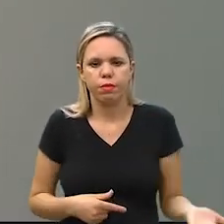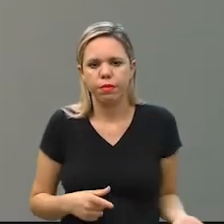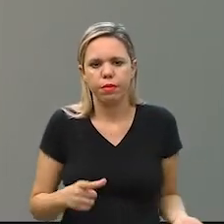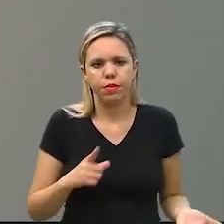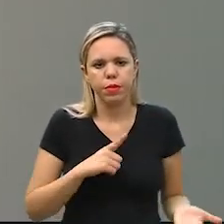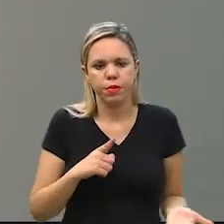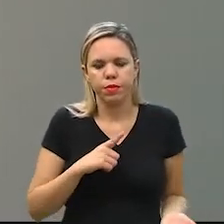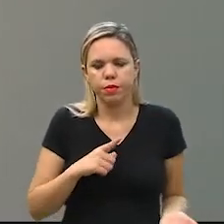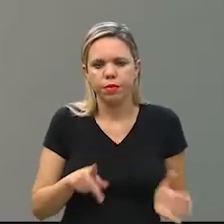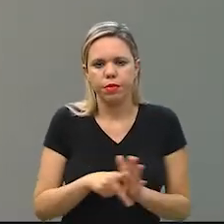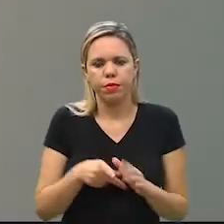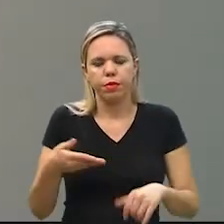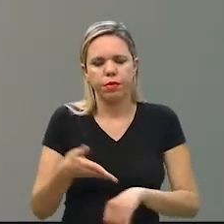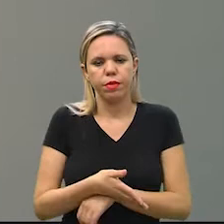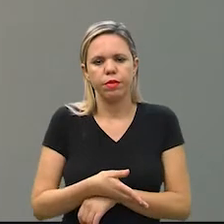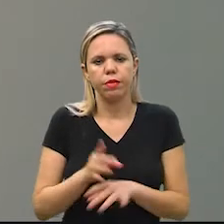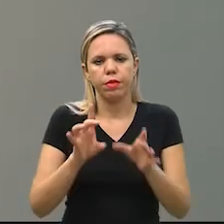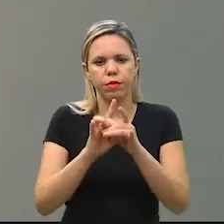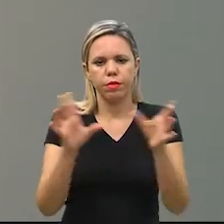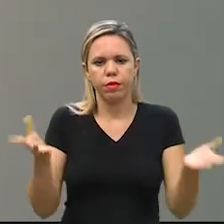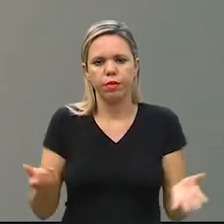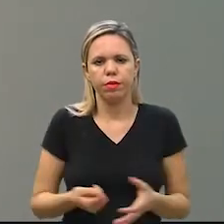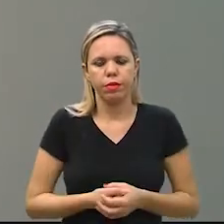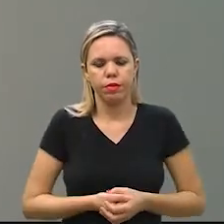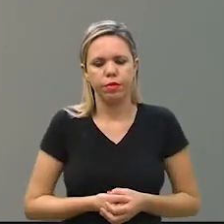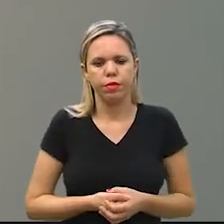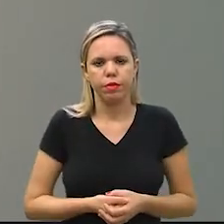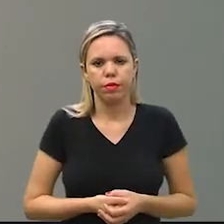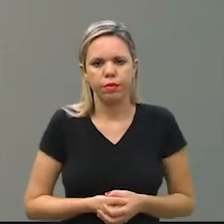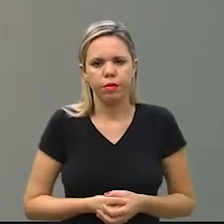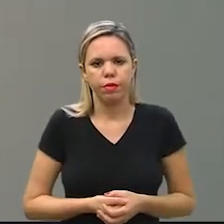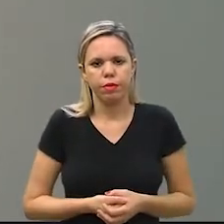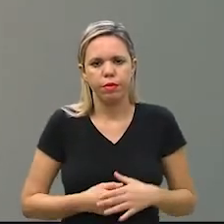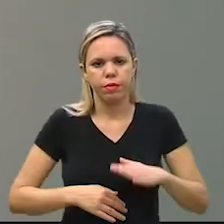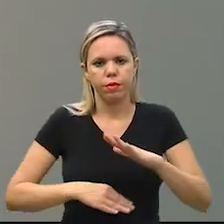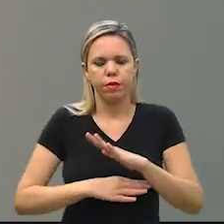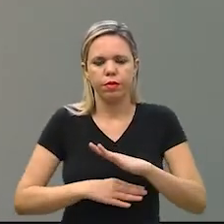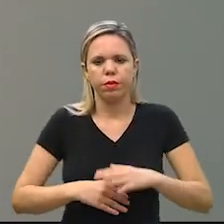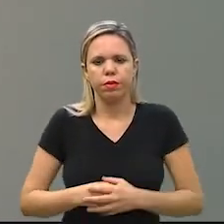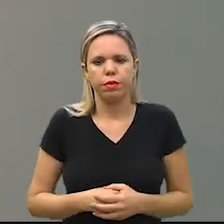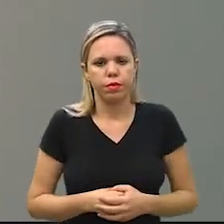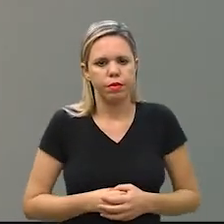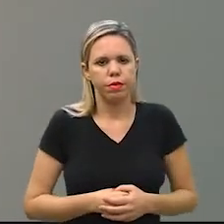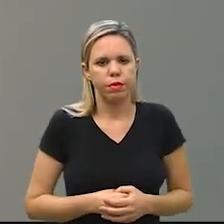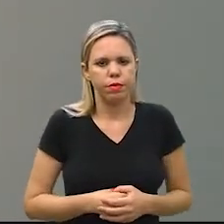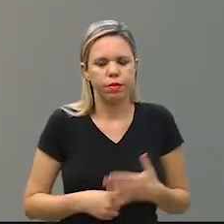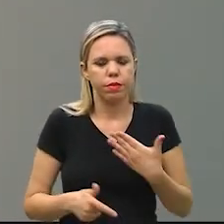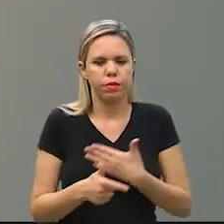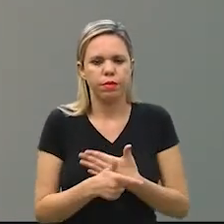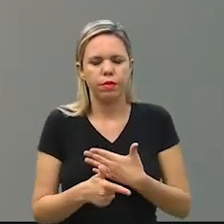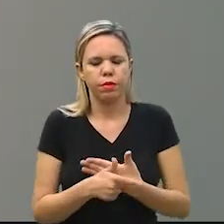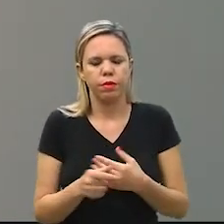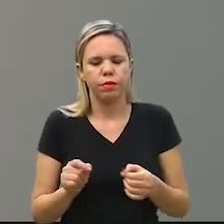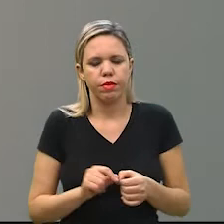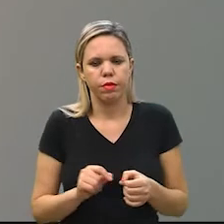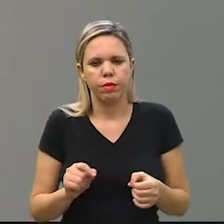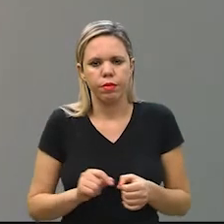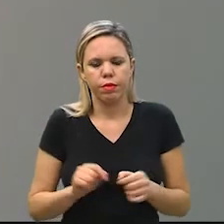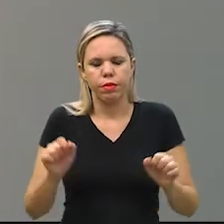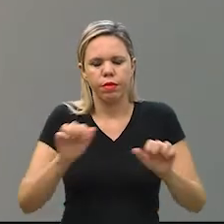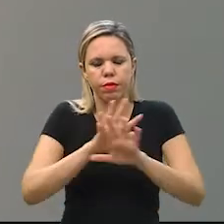a participação democrática através da Câmara Municipal. Esse é o papel da Casa de